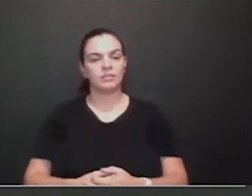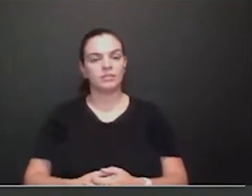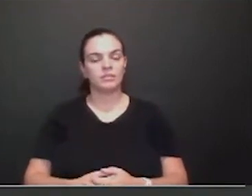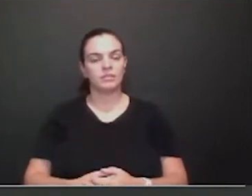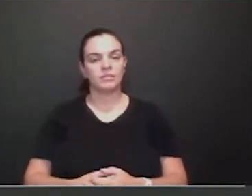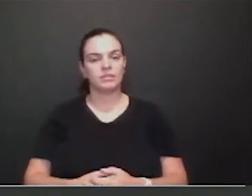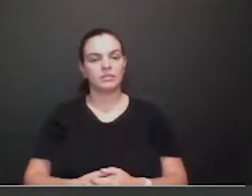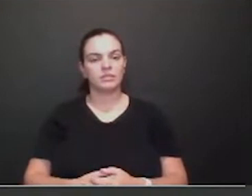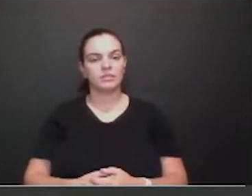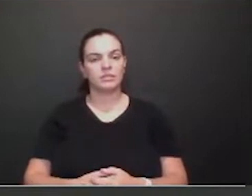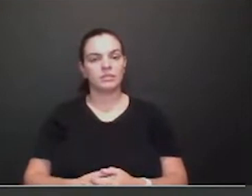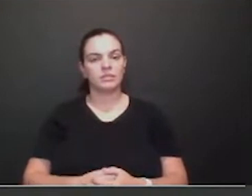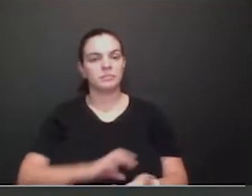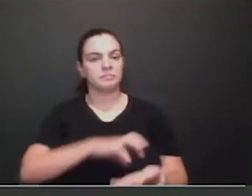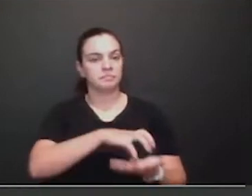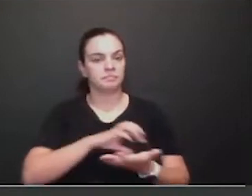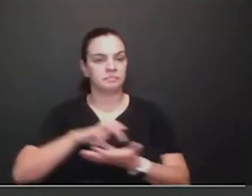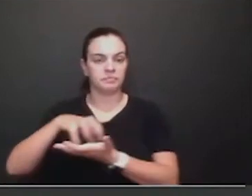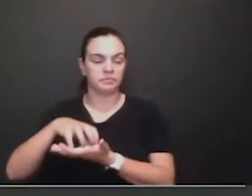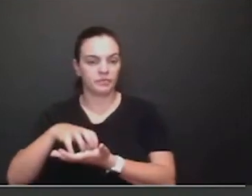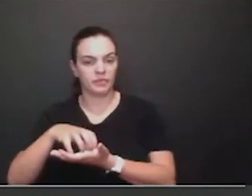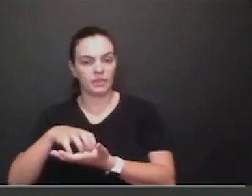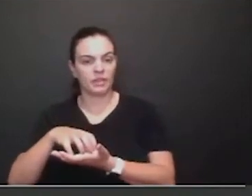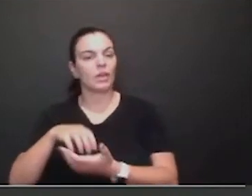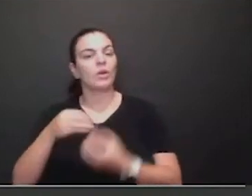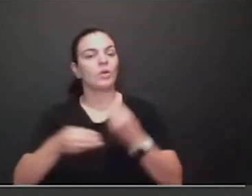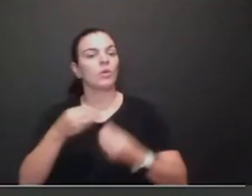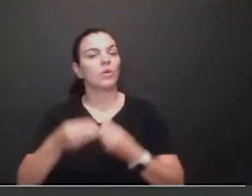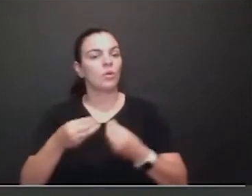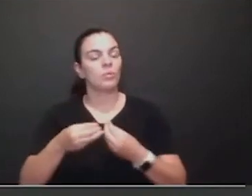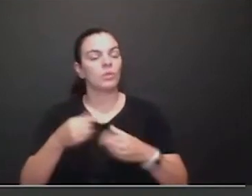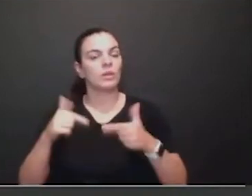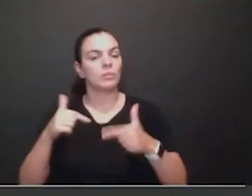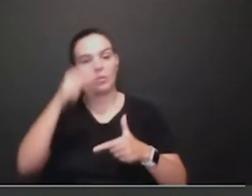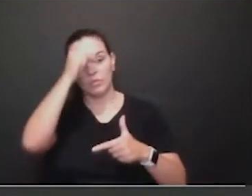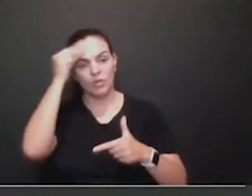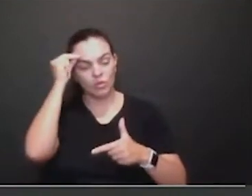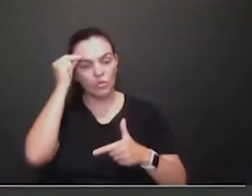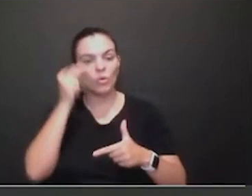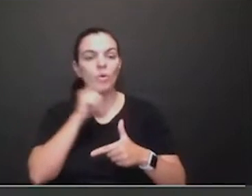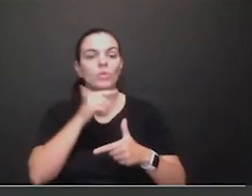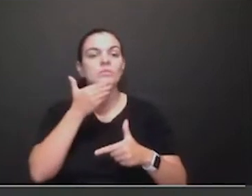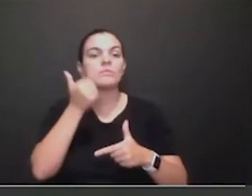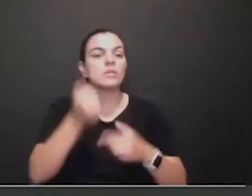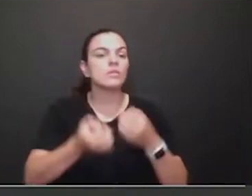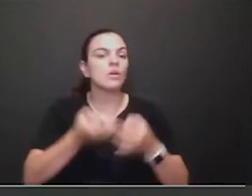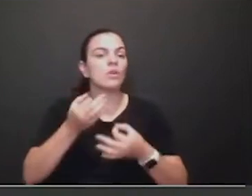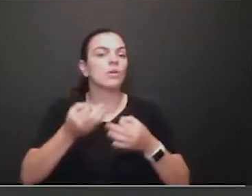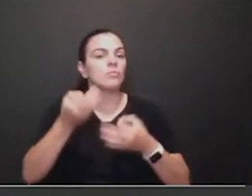icônicos, que falam sobre o aperfeiçoamento dos serviços da prefeitura. Podemos seguir adiante? Ainda no Viva